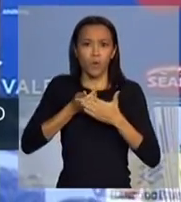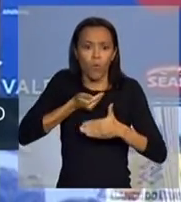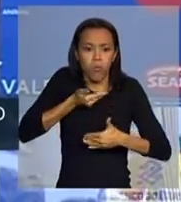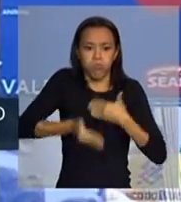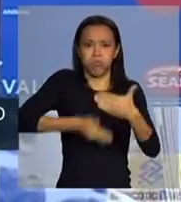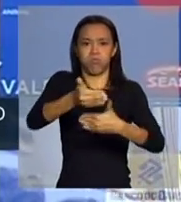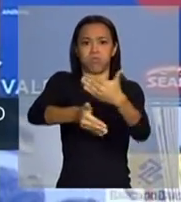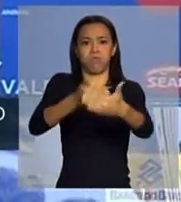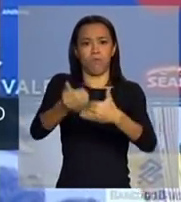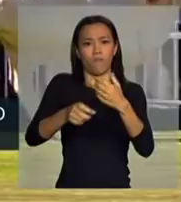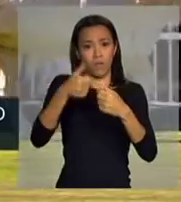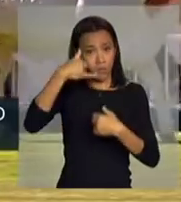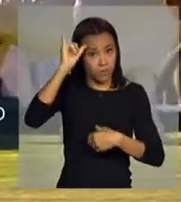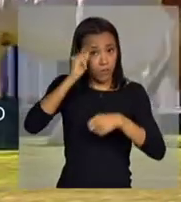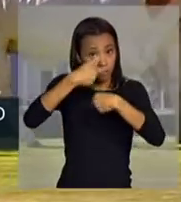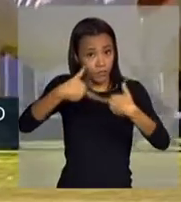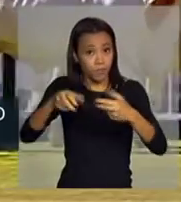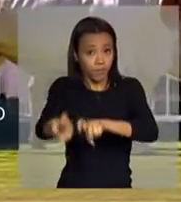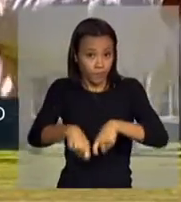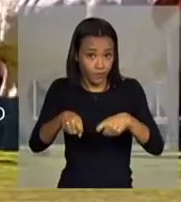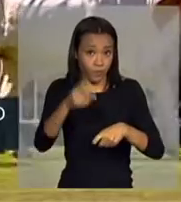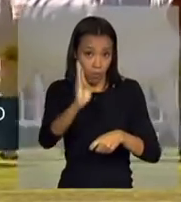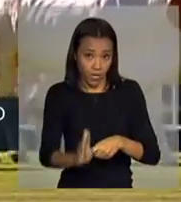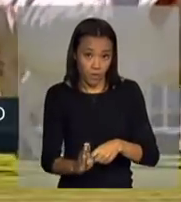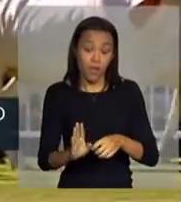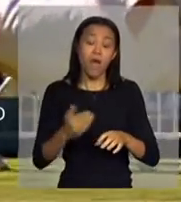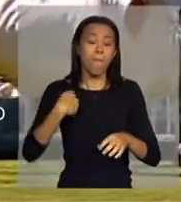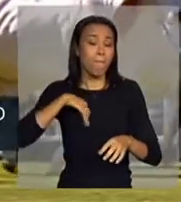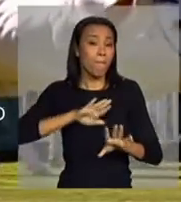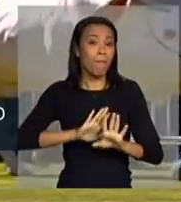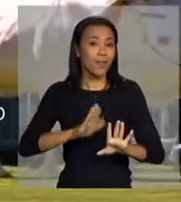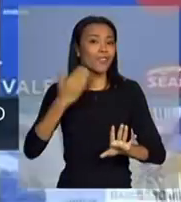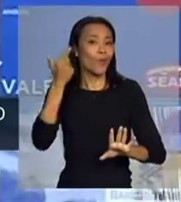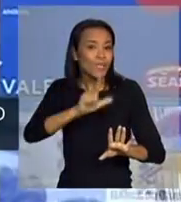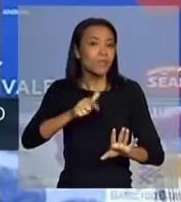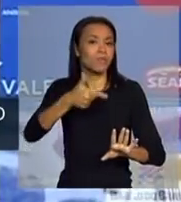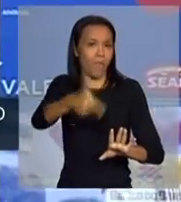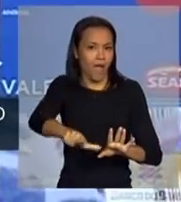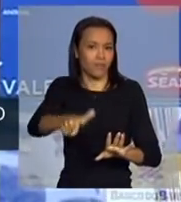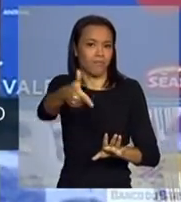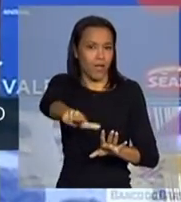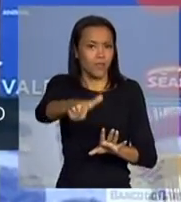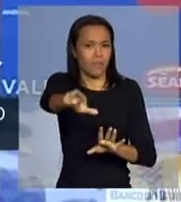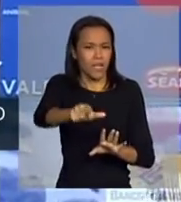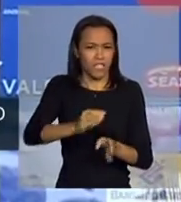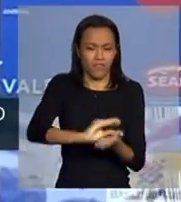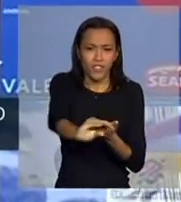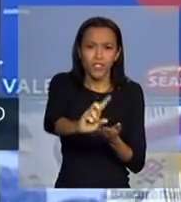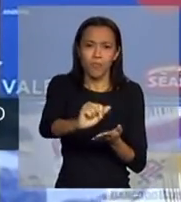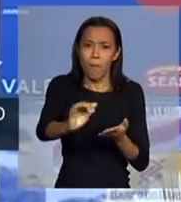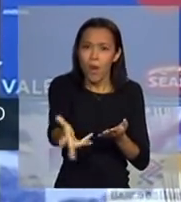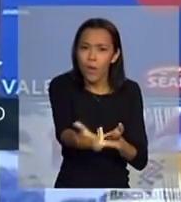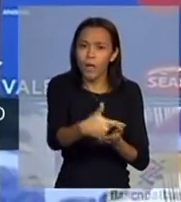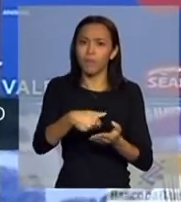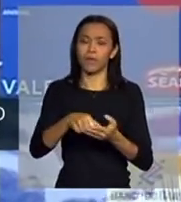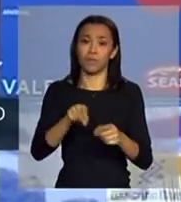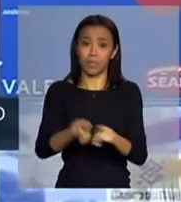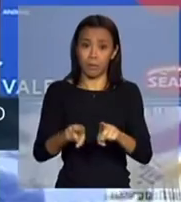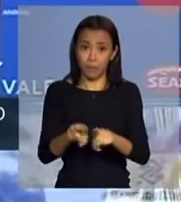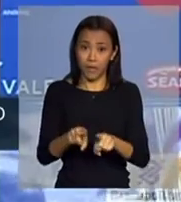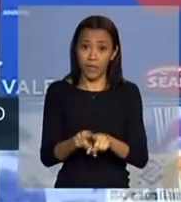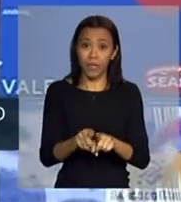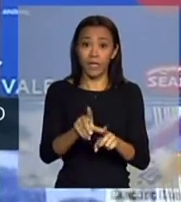pecuária brasileira. Mas podemos mais, muito mais. Investindo em melhoramento, recuperação de pastagem e